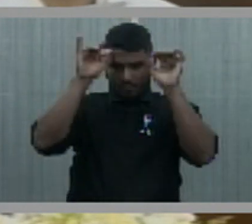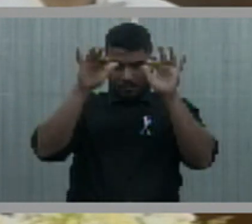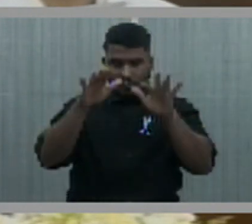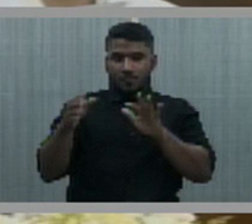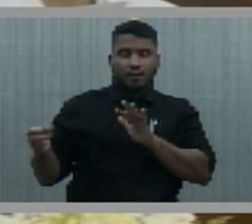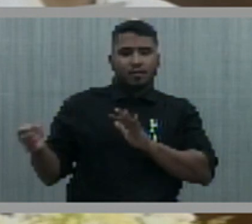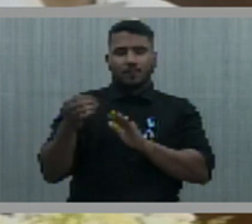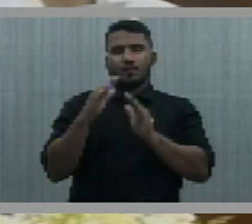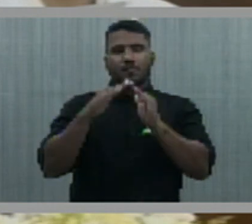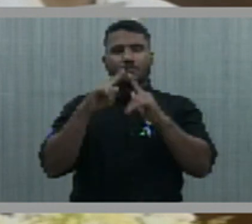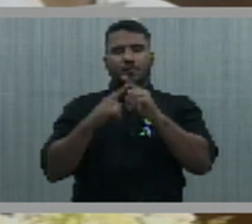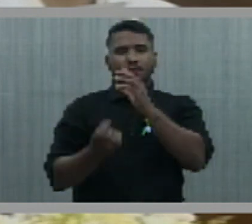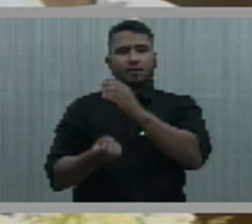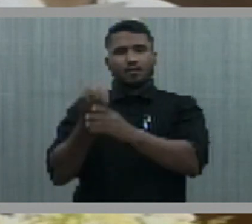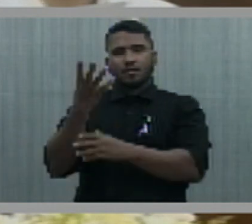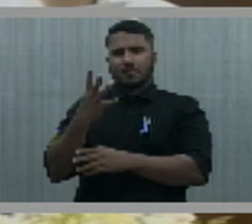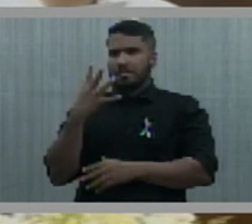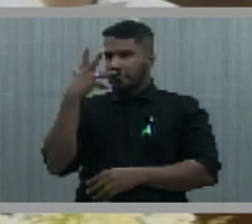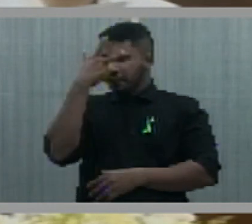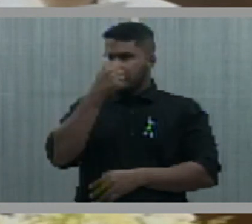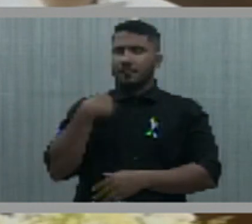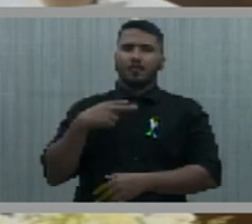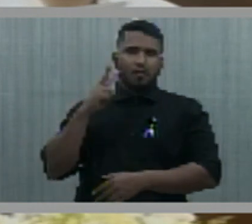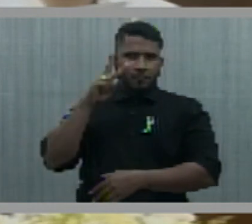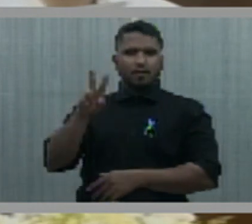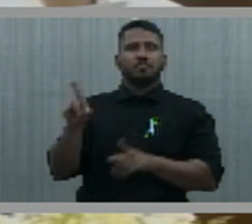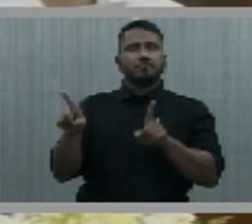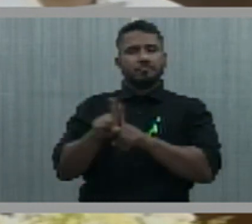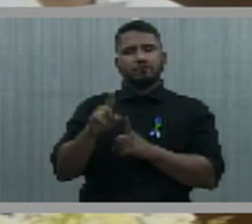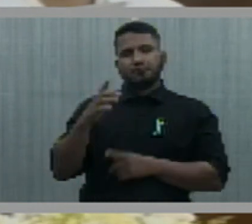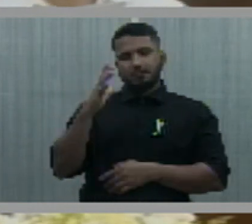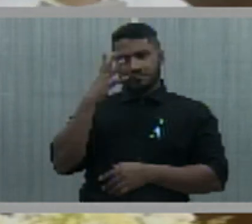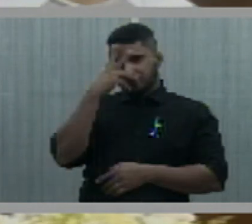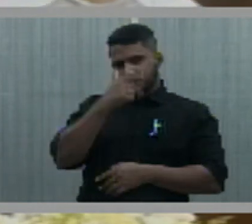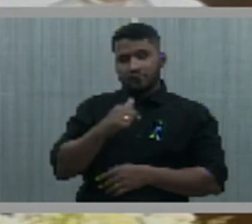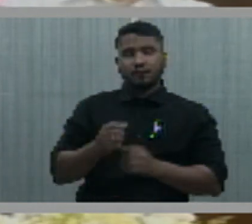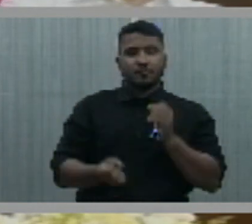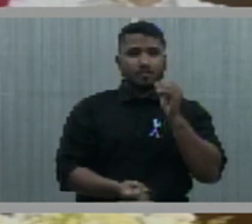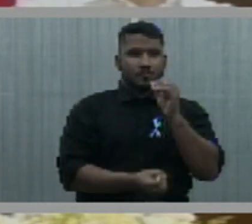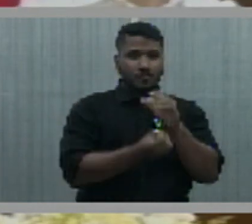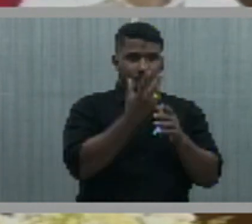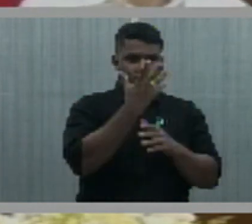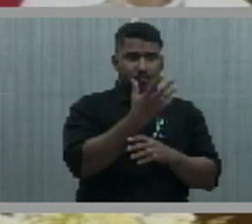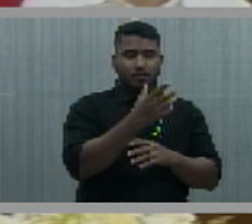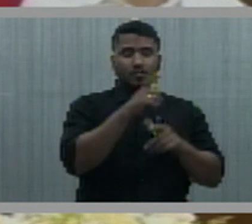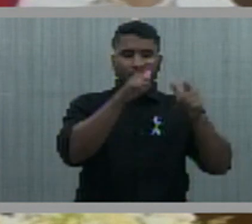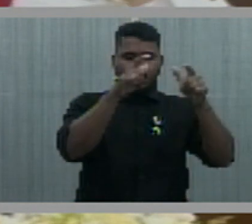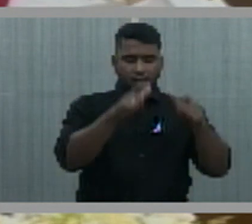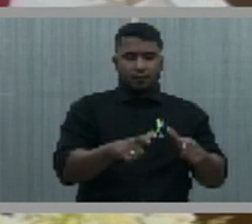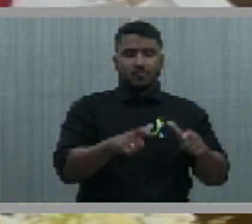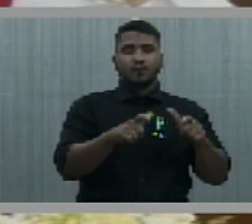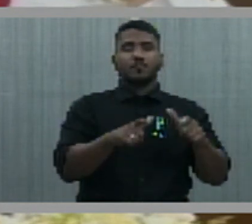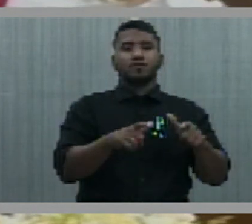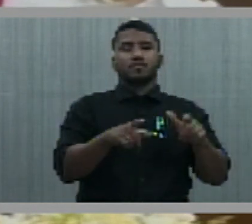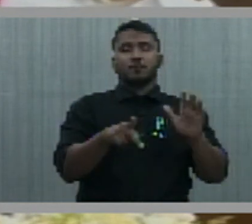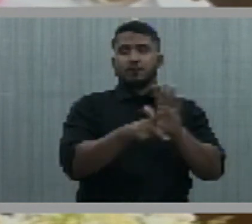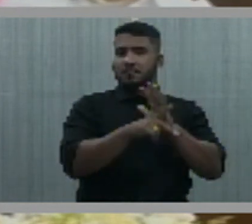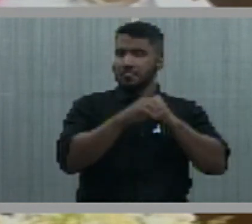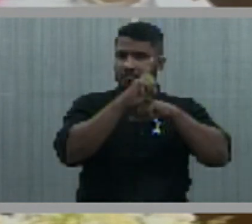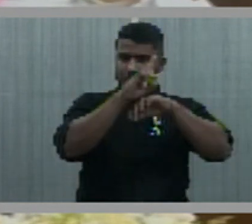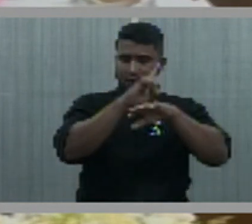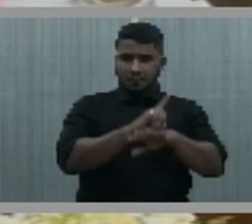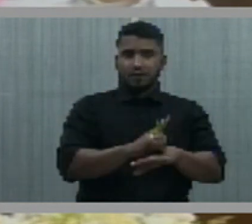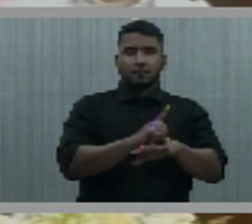do Santíssimo. Muito linda, estive presente lá. Criou o Tribunal Eclesial Diocesano,